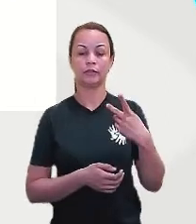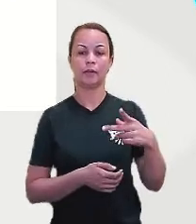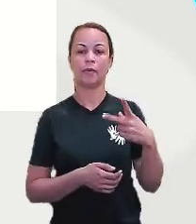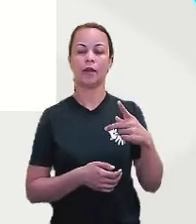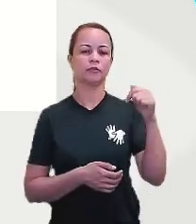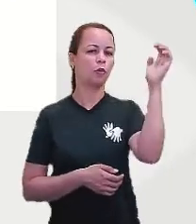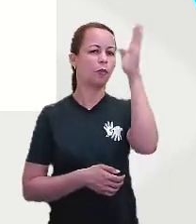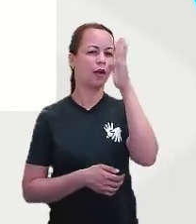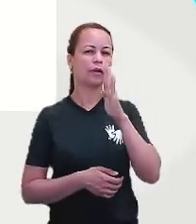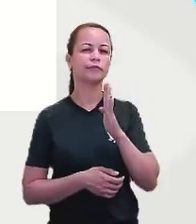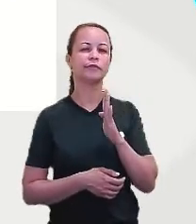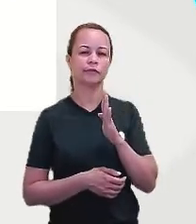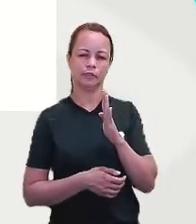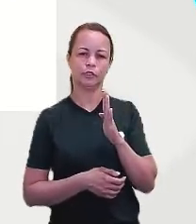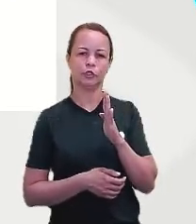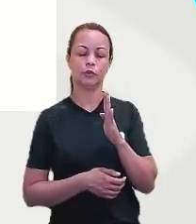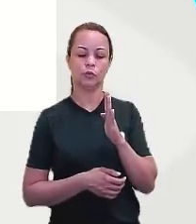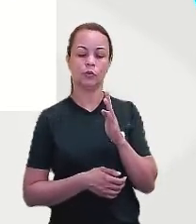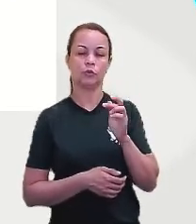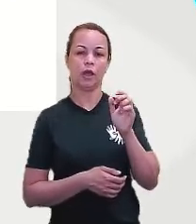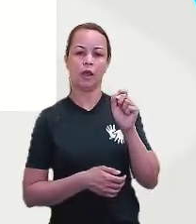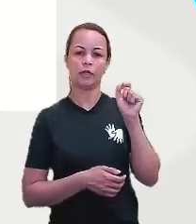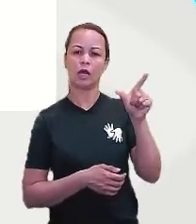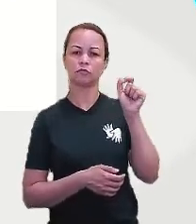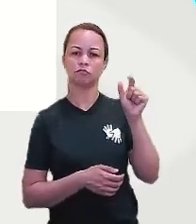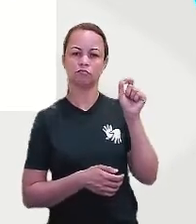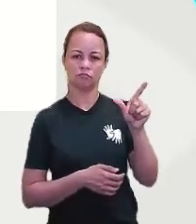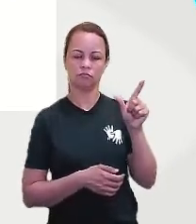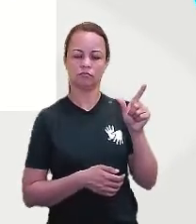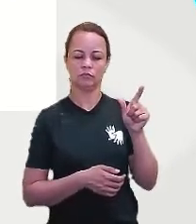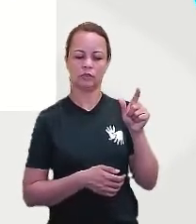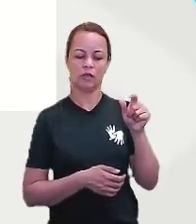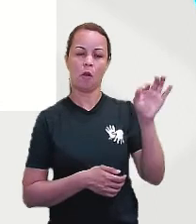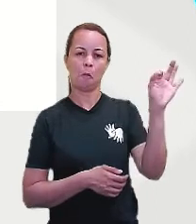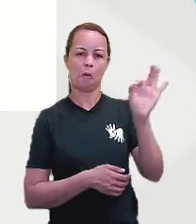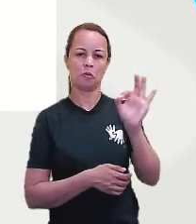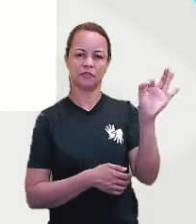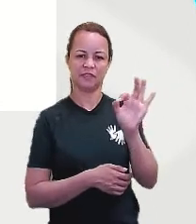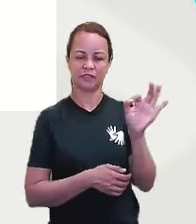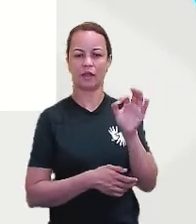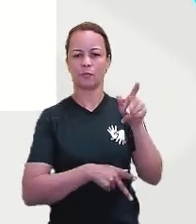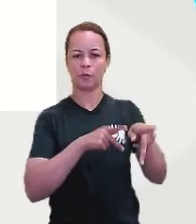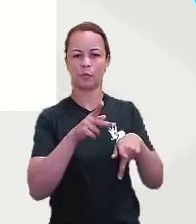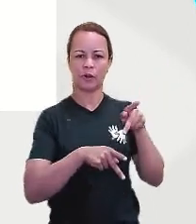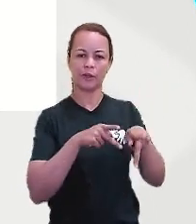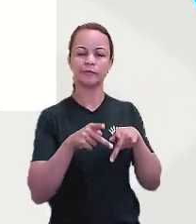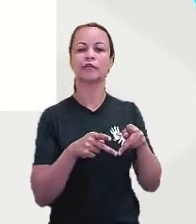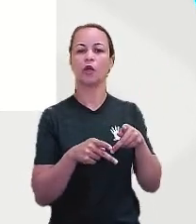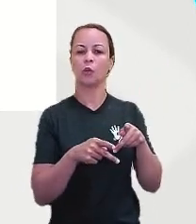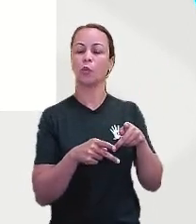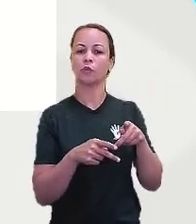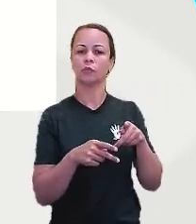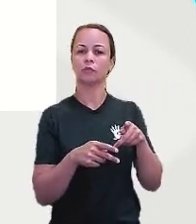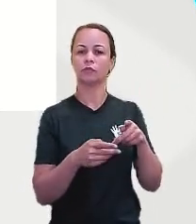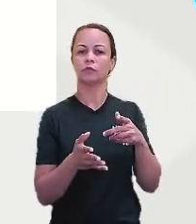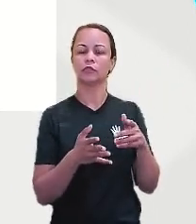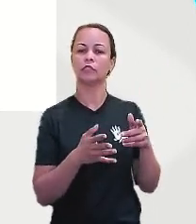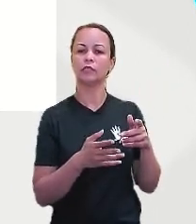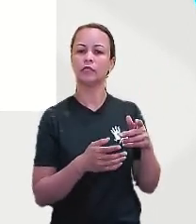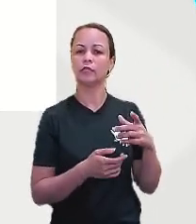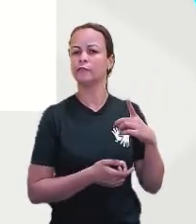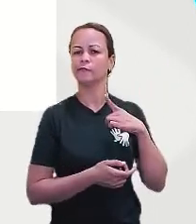o Brasil, o mapa do nosso Brasil está em azul, a gente vai ver aí as porcentagens da nossa população que são atendidas,